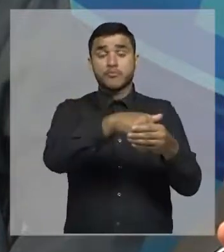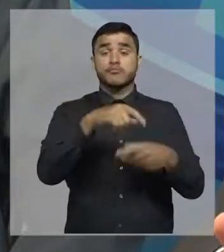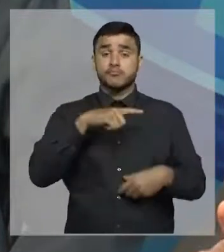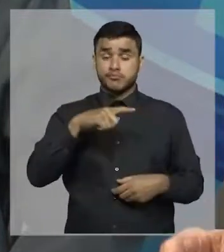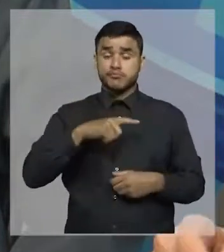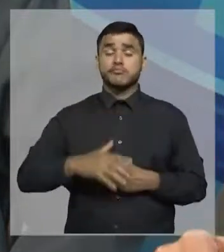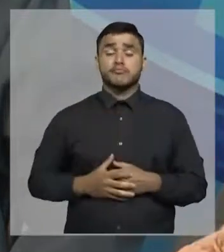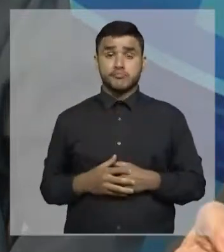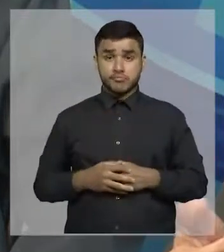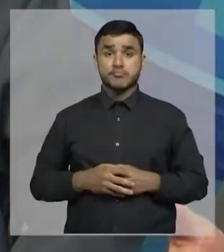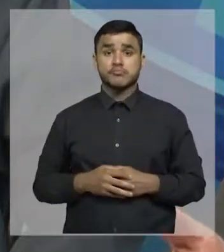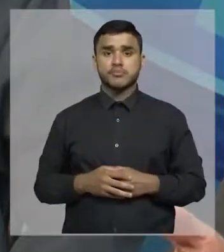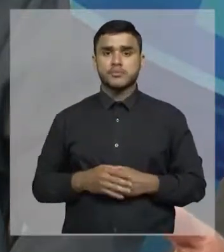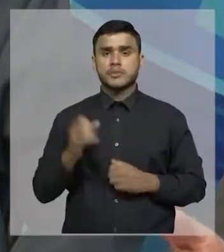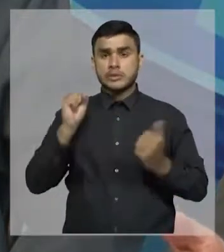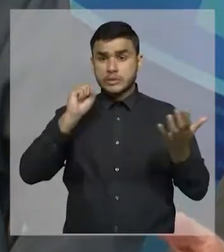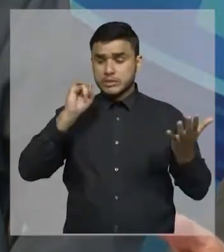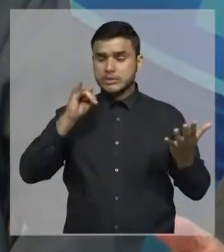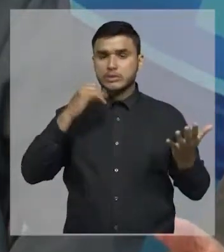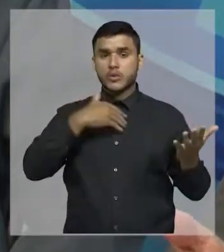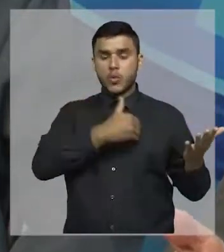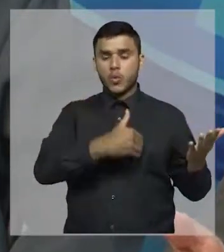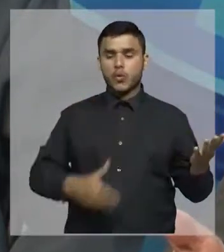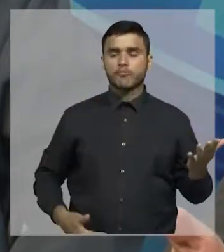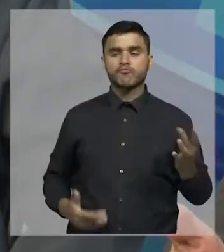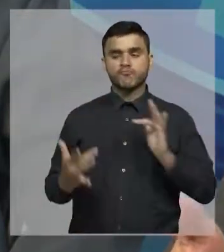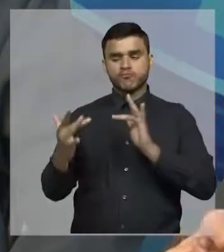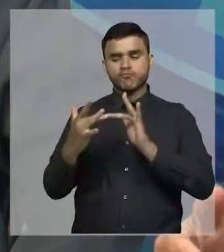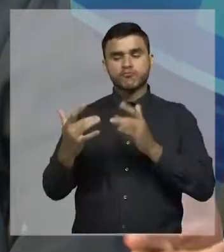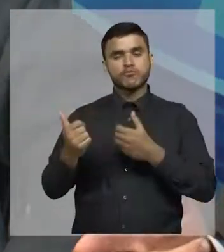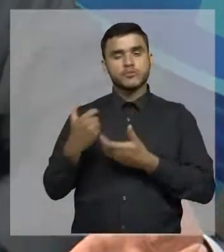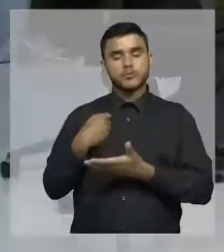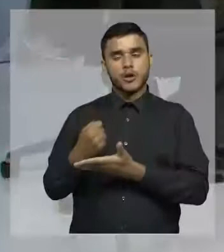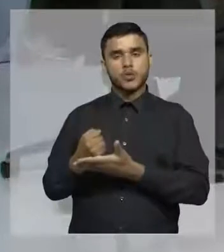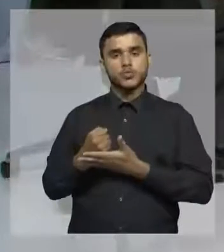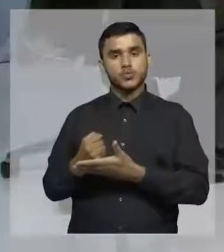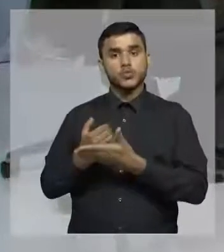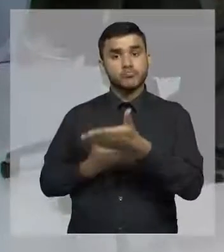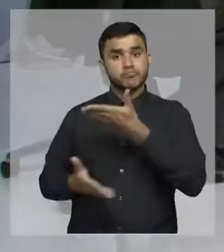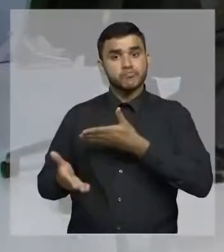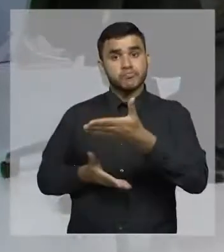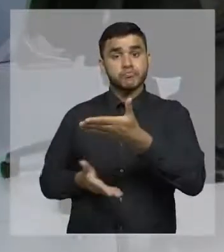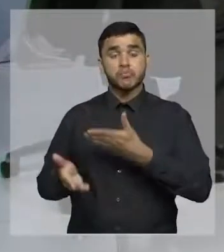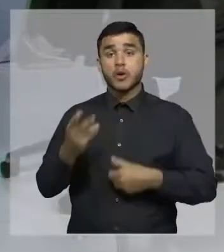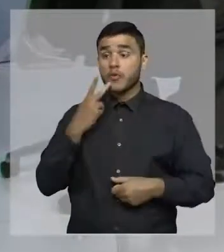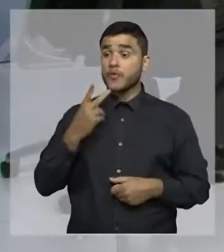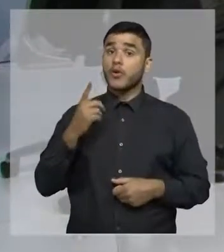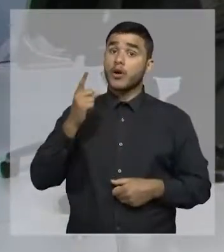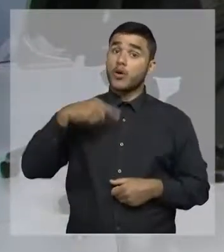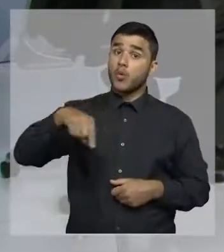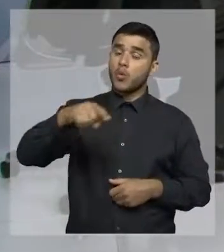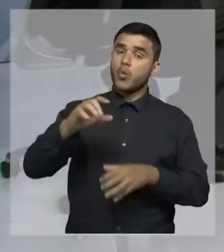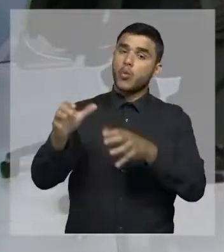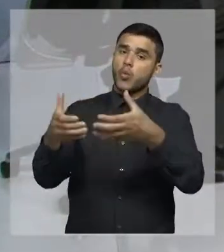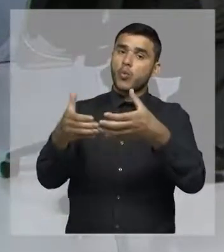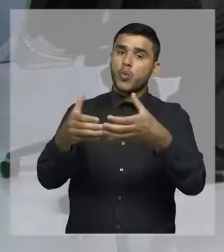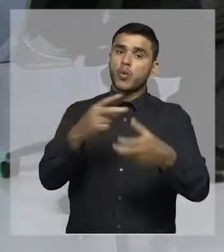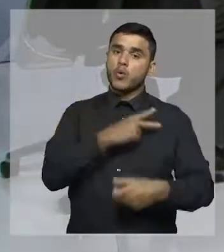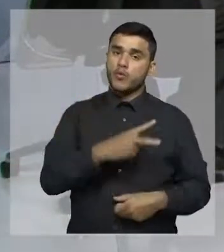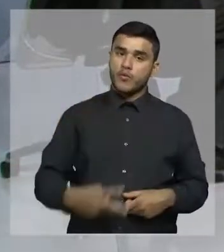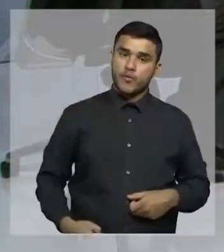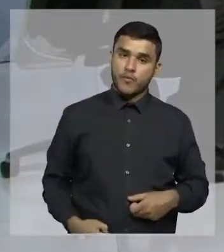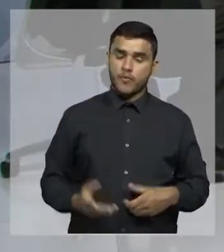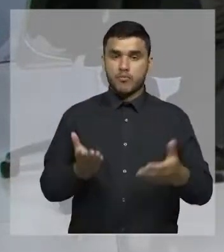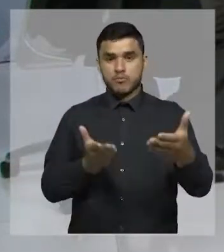sendo domesticado pelos governadores, ele é que, através dos vereadores, que por sua vez dependem do prefeito